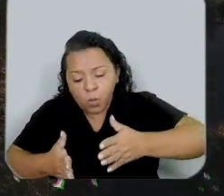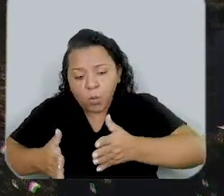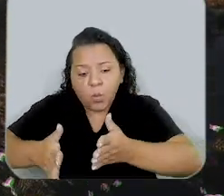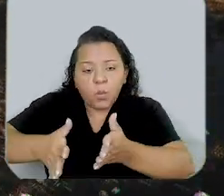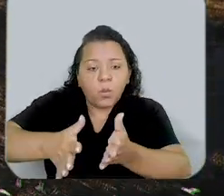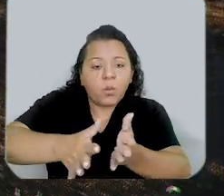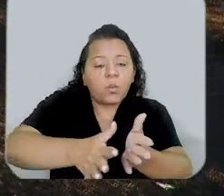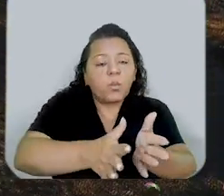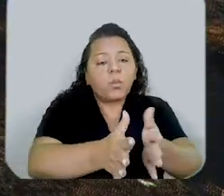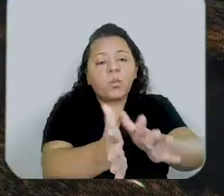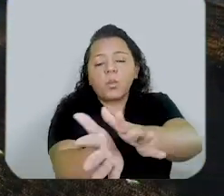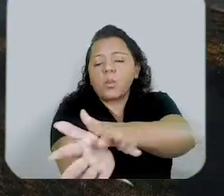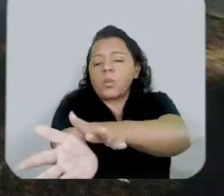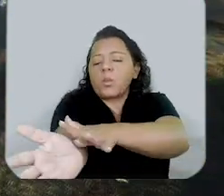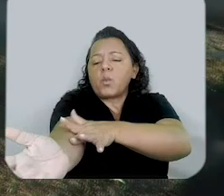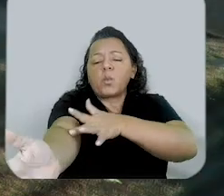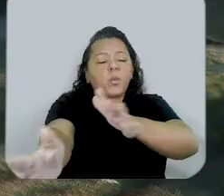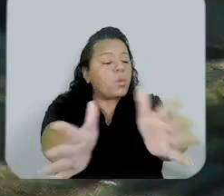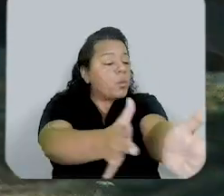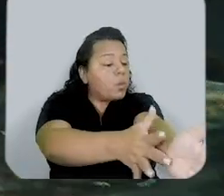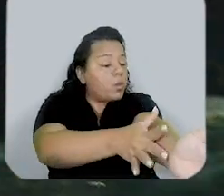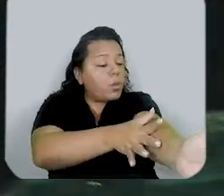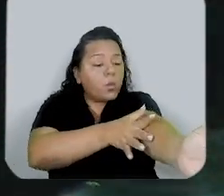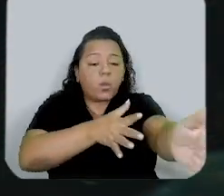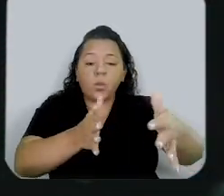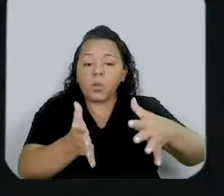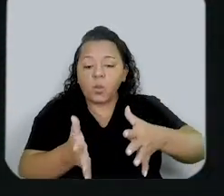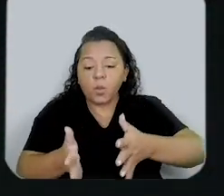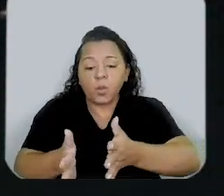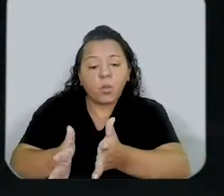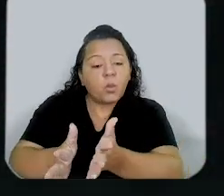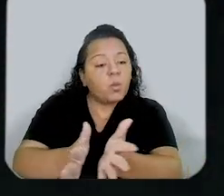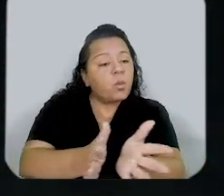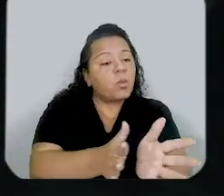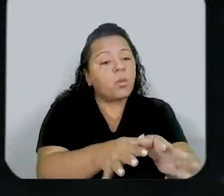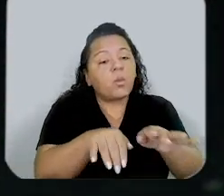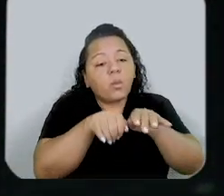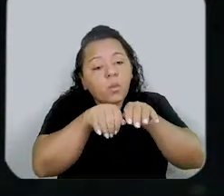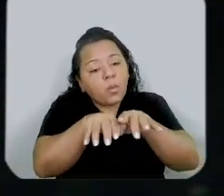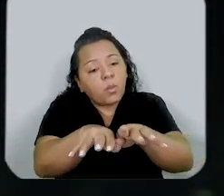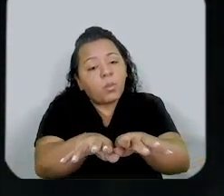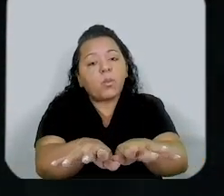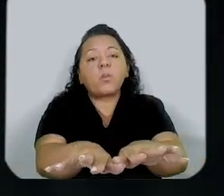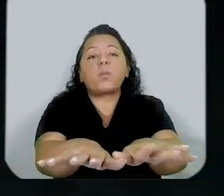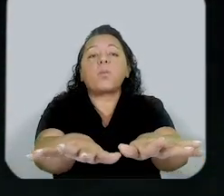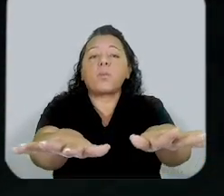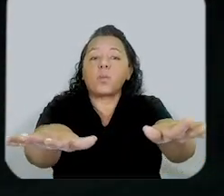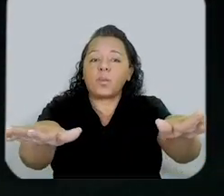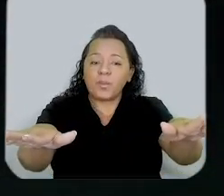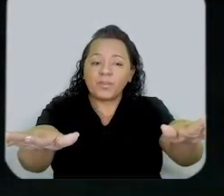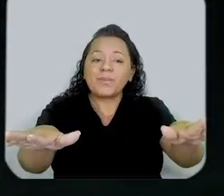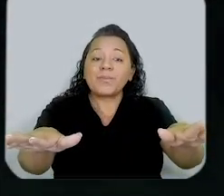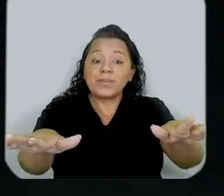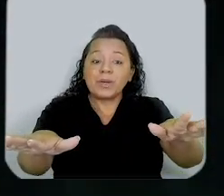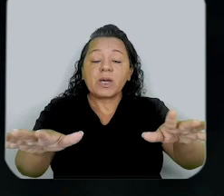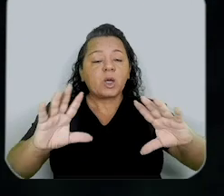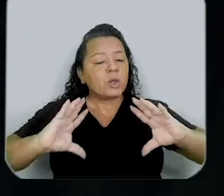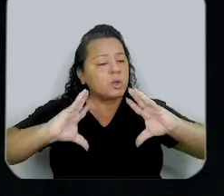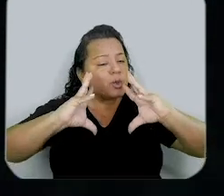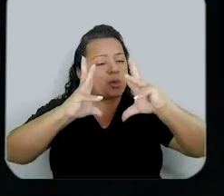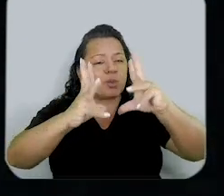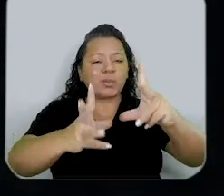de que ela é veia do mundo terrestre que sustenta a vida, todas as vidas.